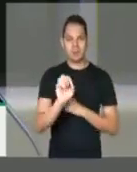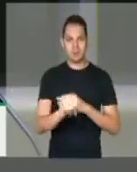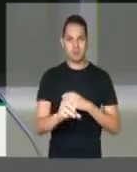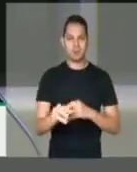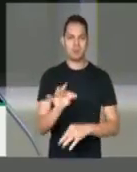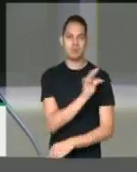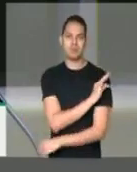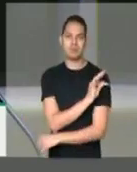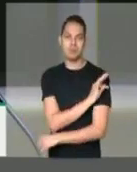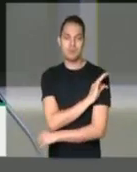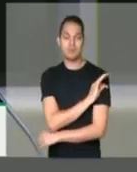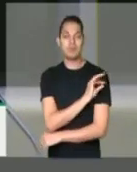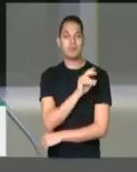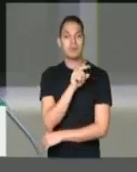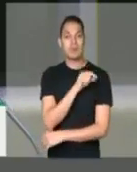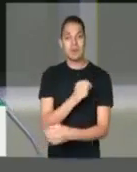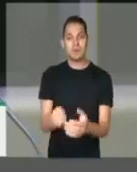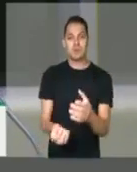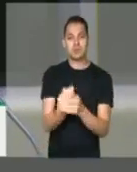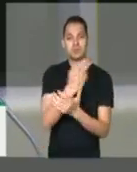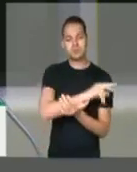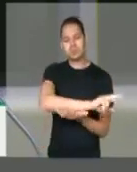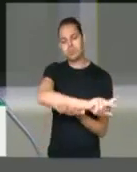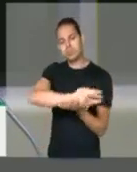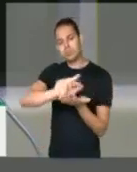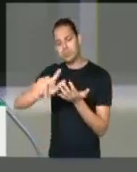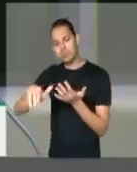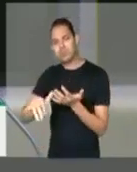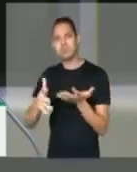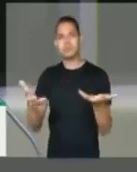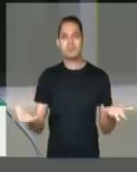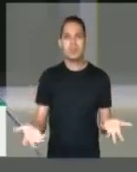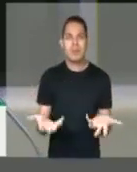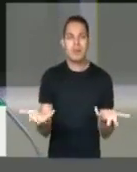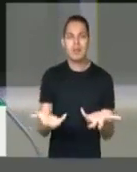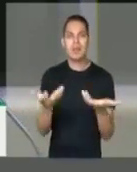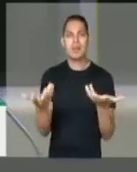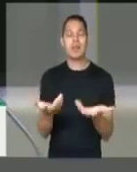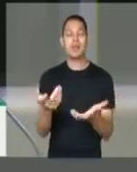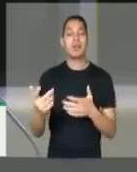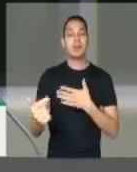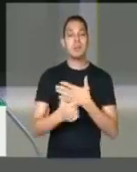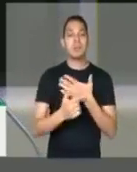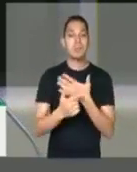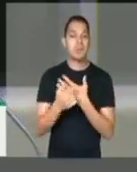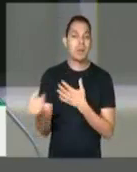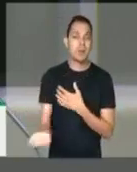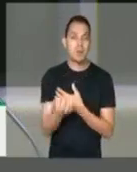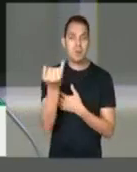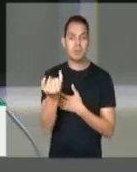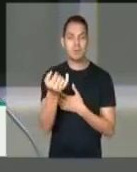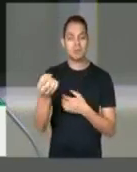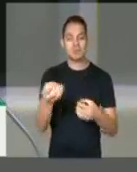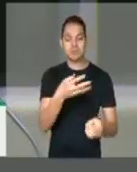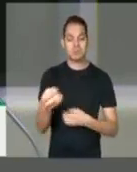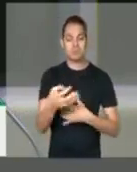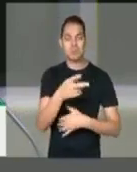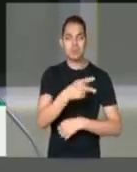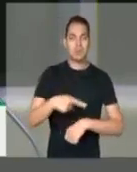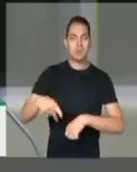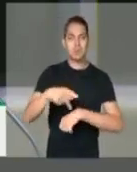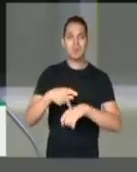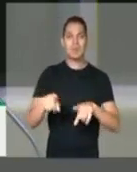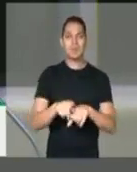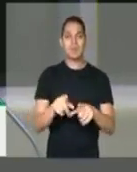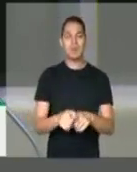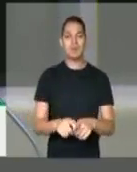Ensino Técnico. São essas produções científicas que desempenham um papel crucial na capacidade de inovação de um país e para